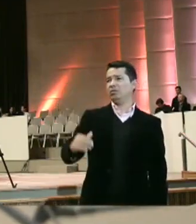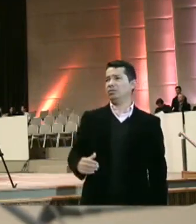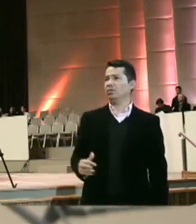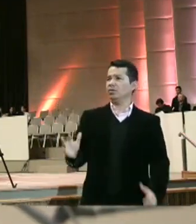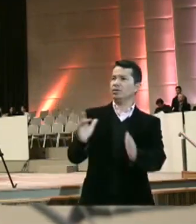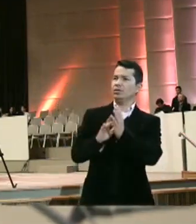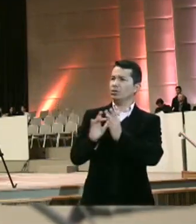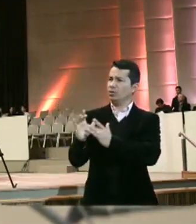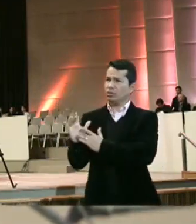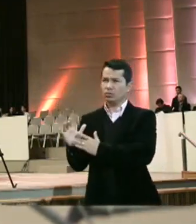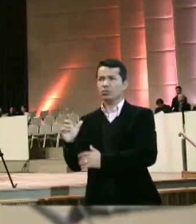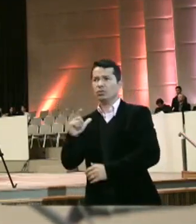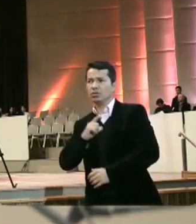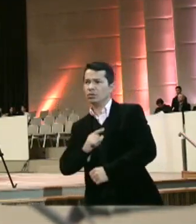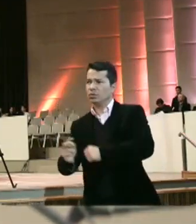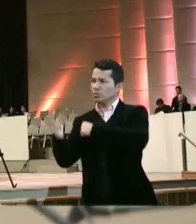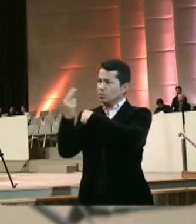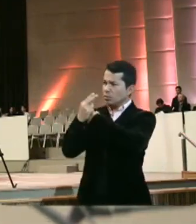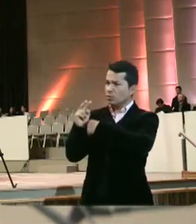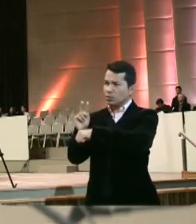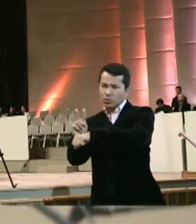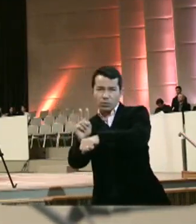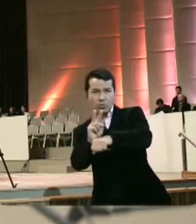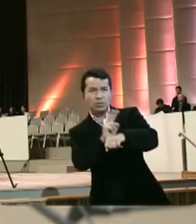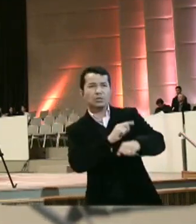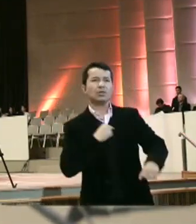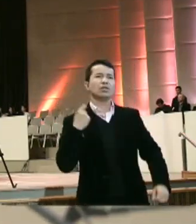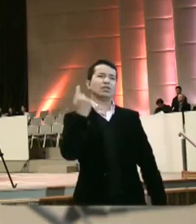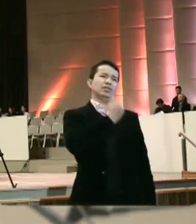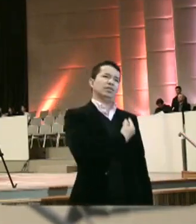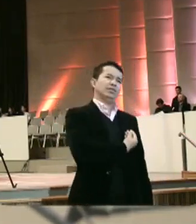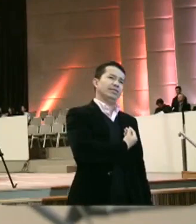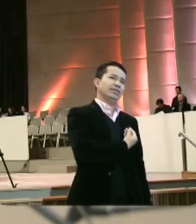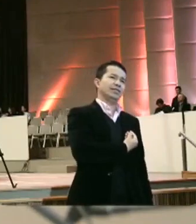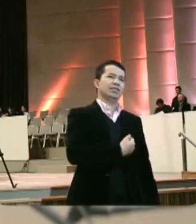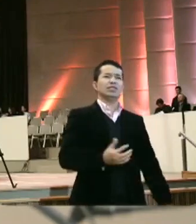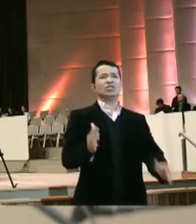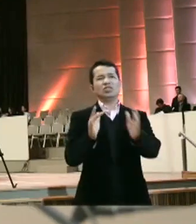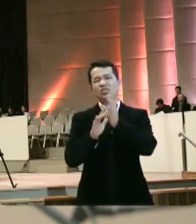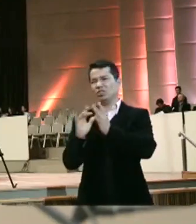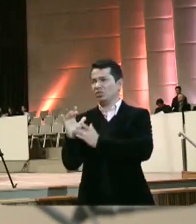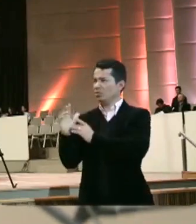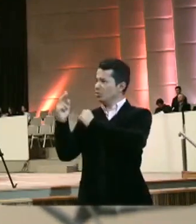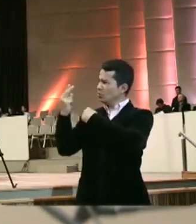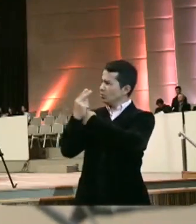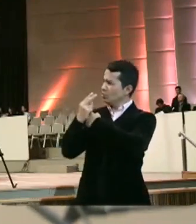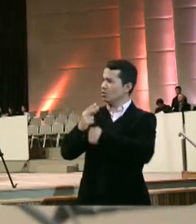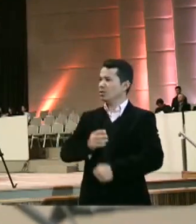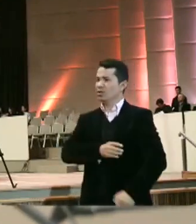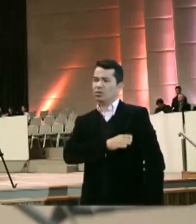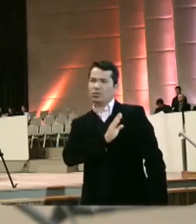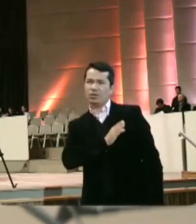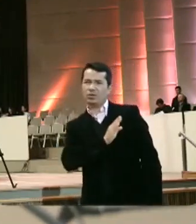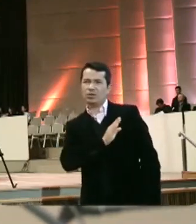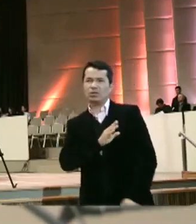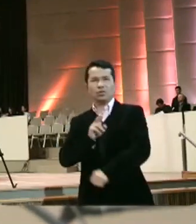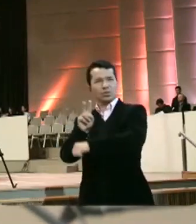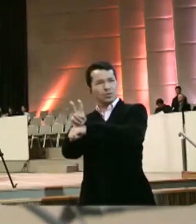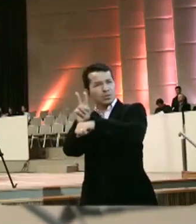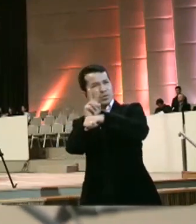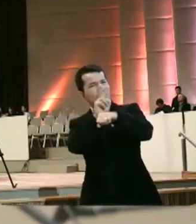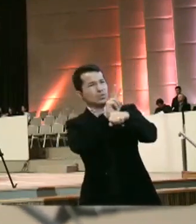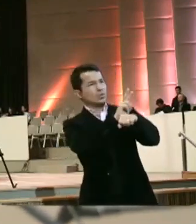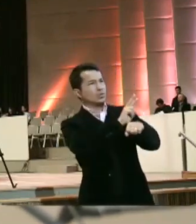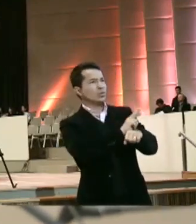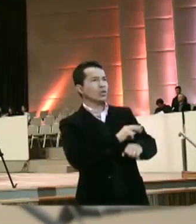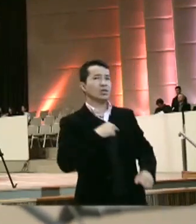nossa vida exterior, mas ele trata também o nosso coração, as divisões da nossa alma, a nossa